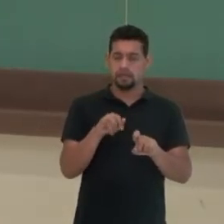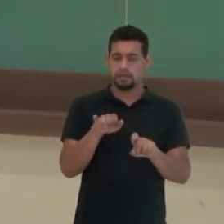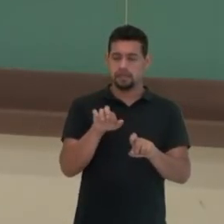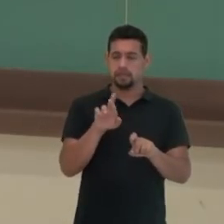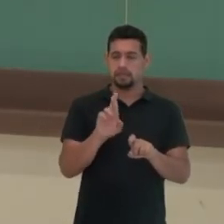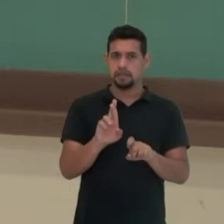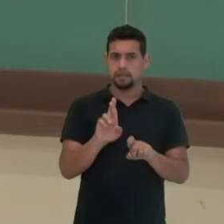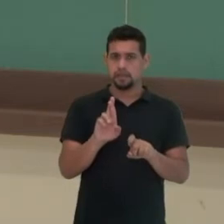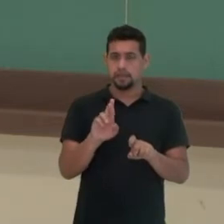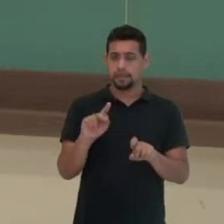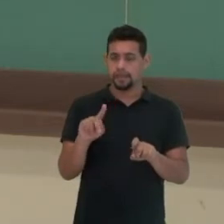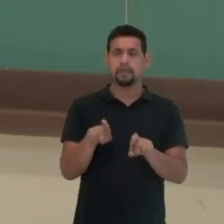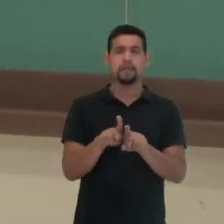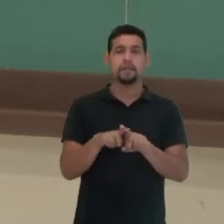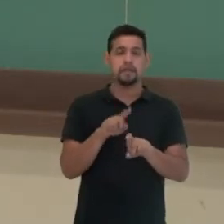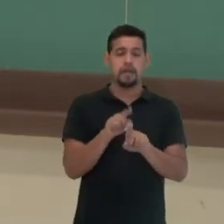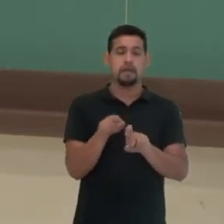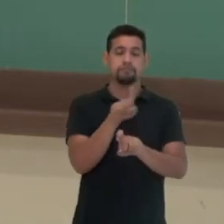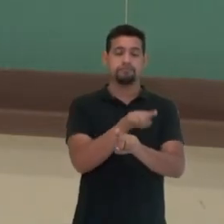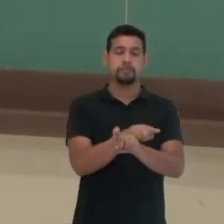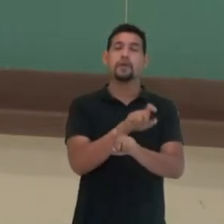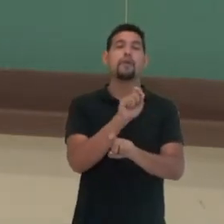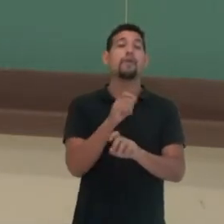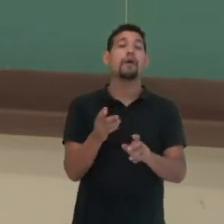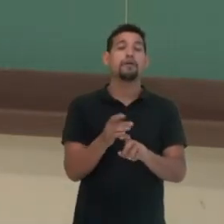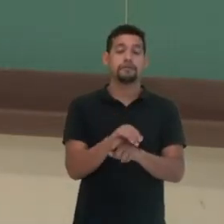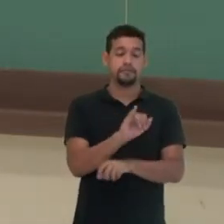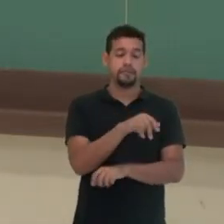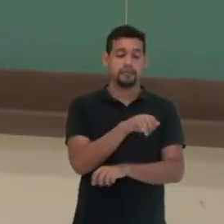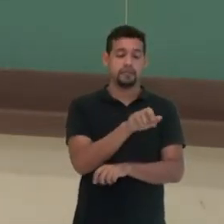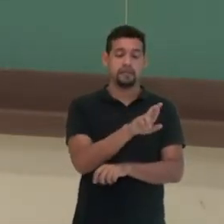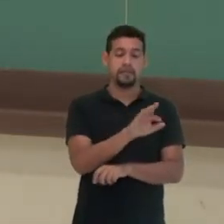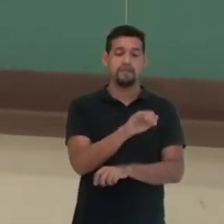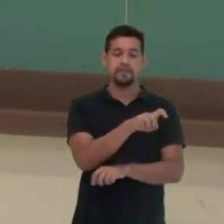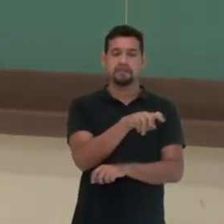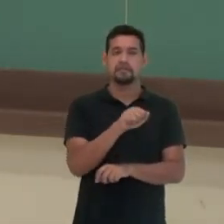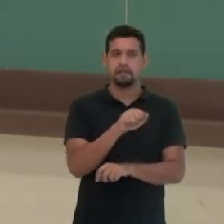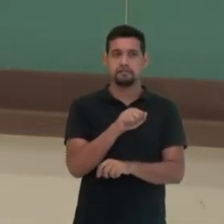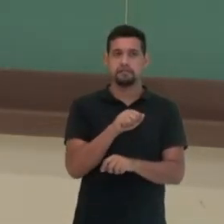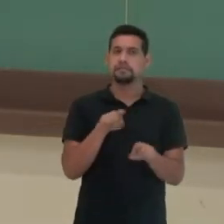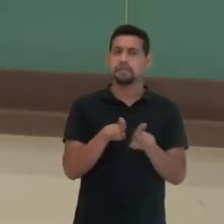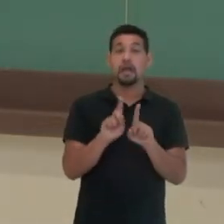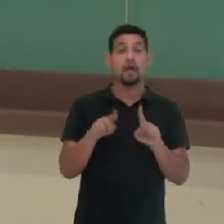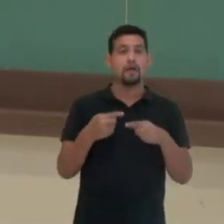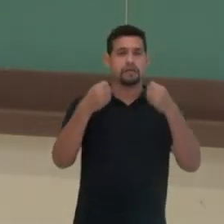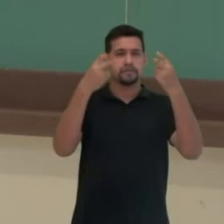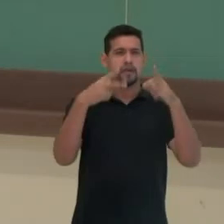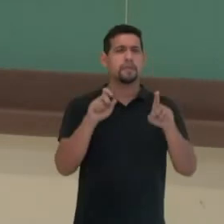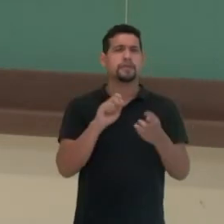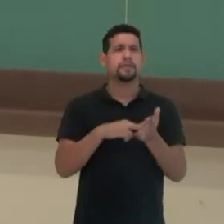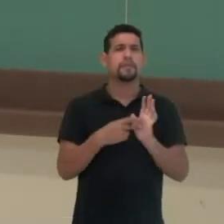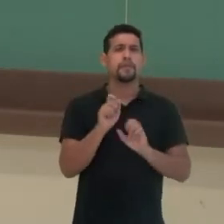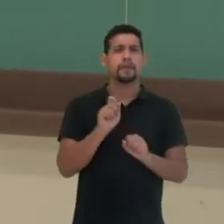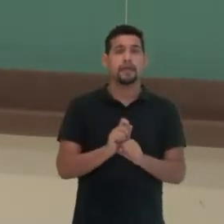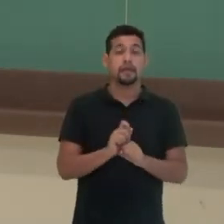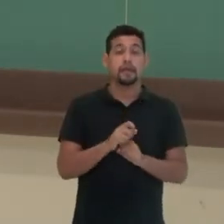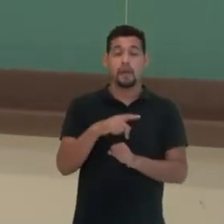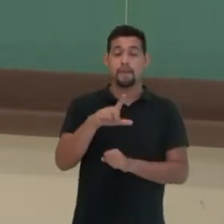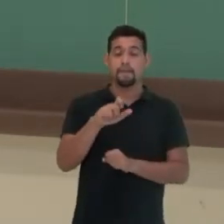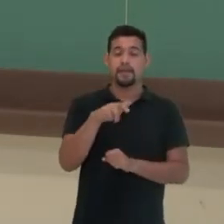e interpotente, e nós vimos a alavanca interfixa. Agora, nós vamos falar do